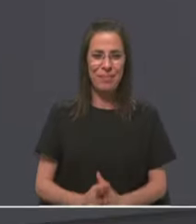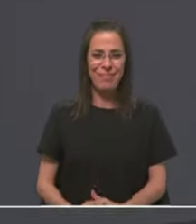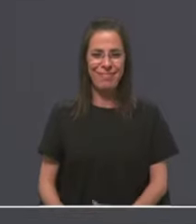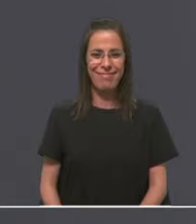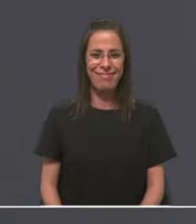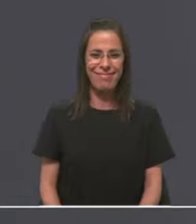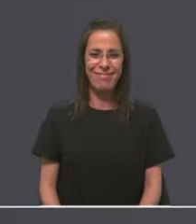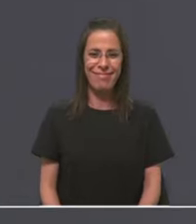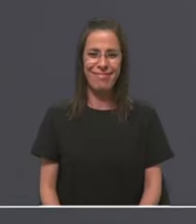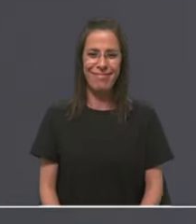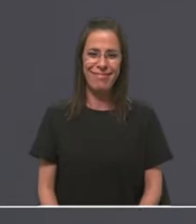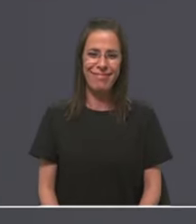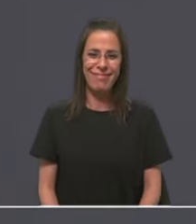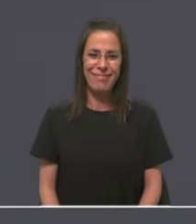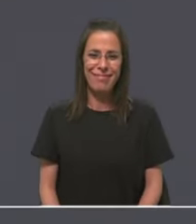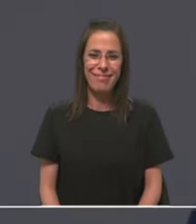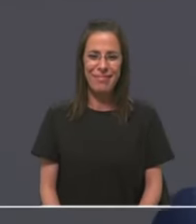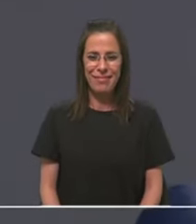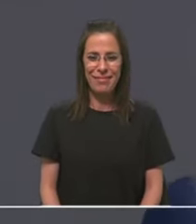O degrau!